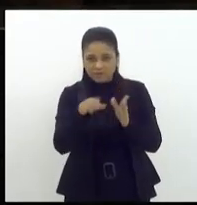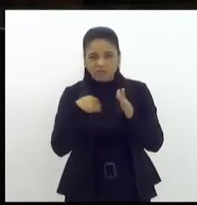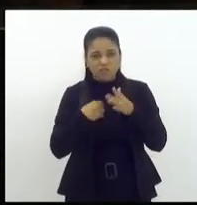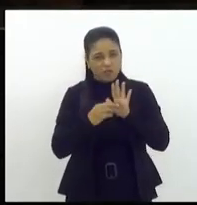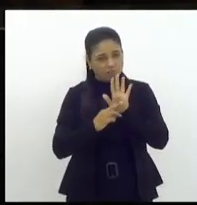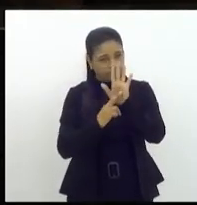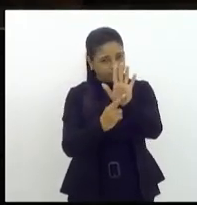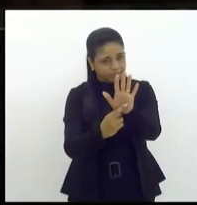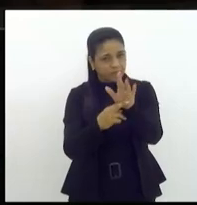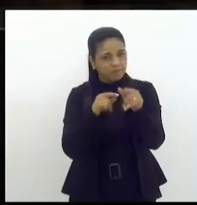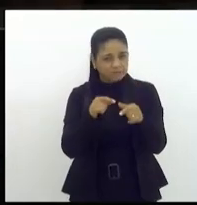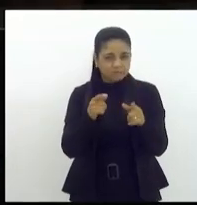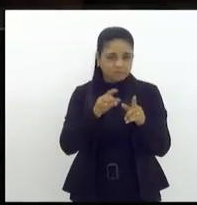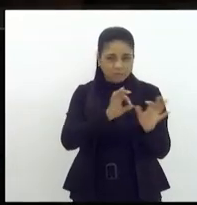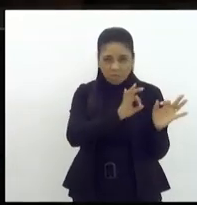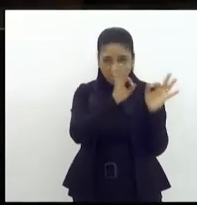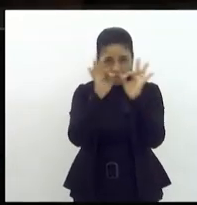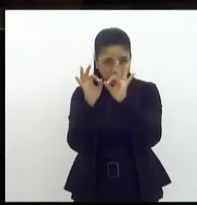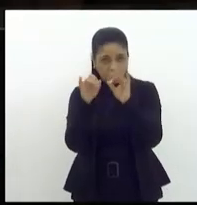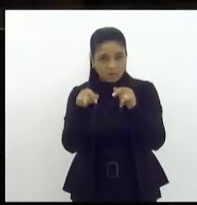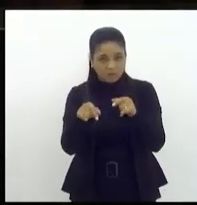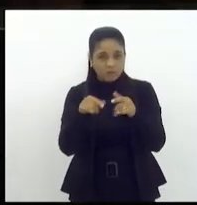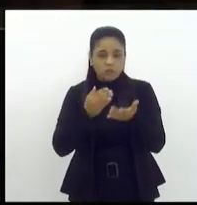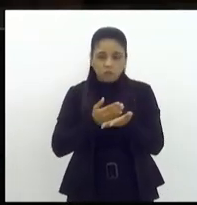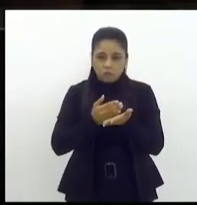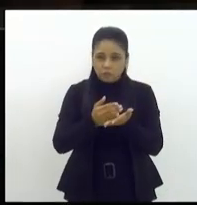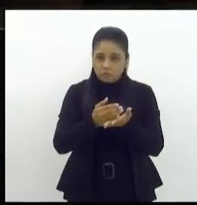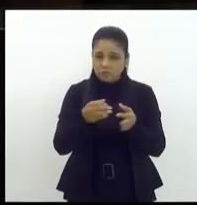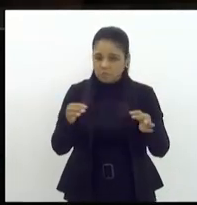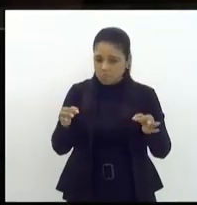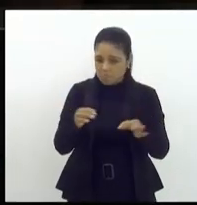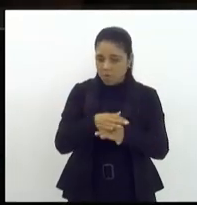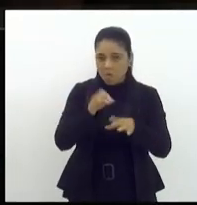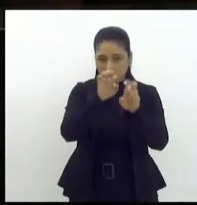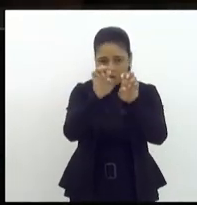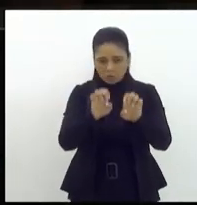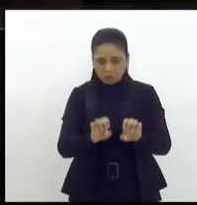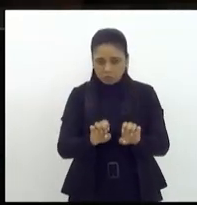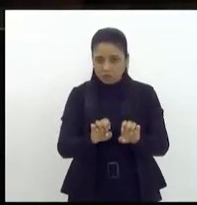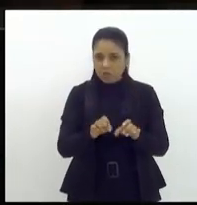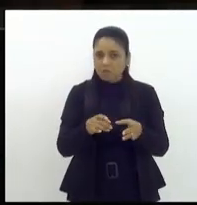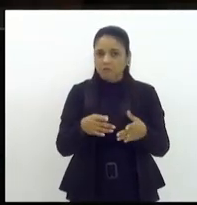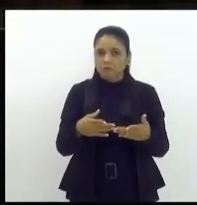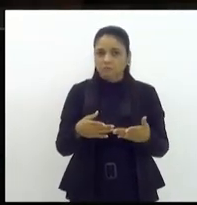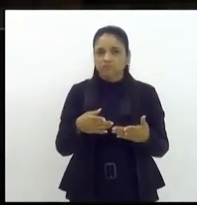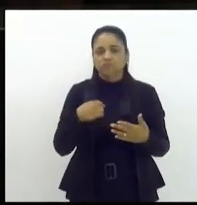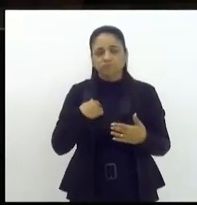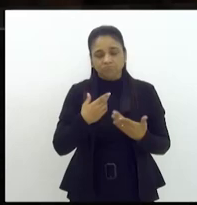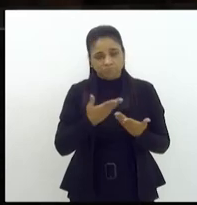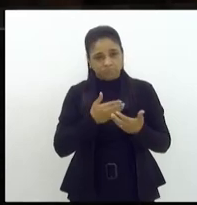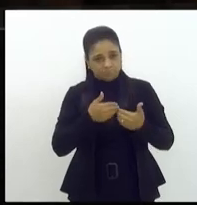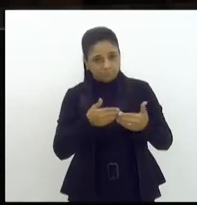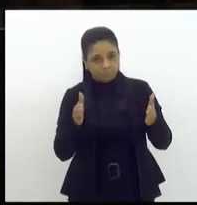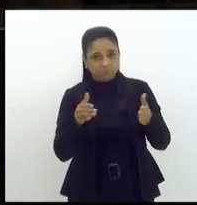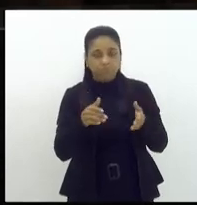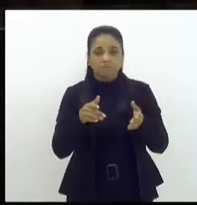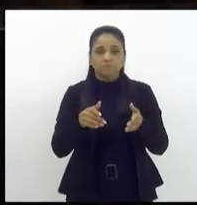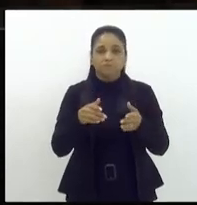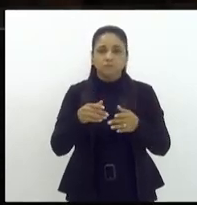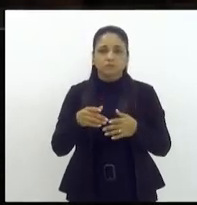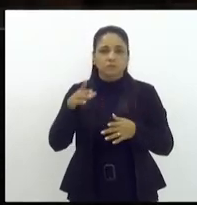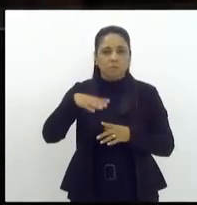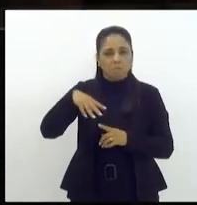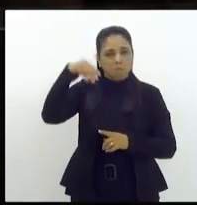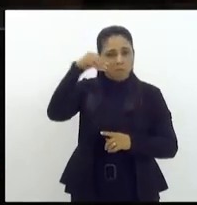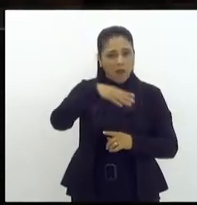ver a apresentação aqui na sua fase inicial muito bem estruturada teve um lançamento muito forte feito no